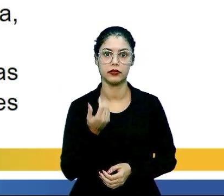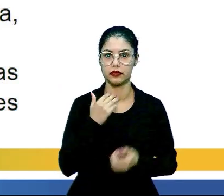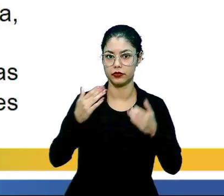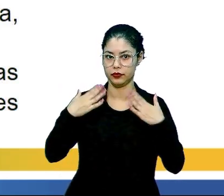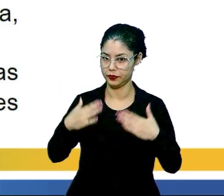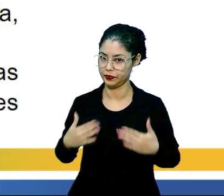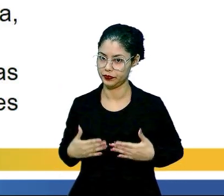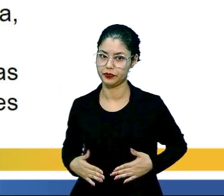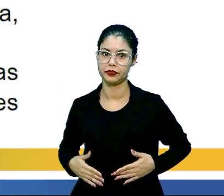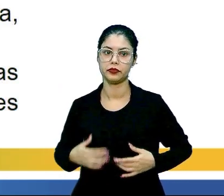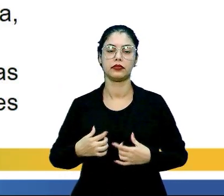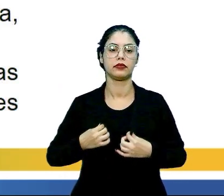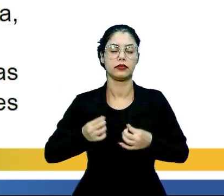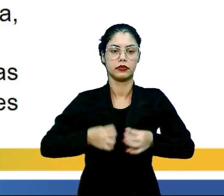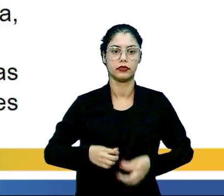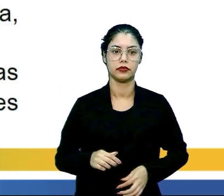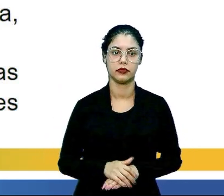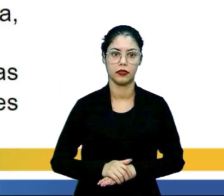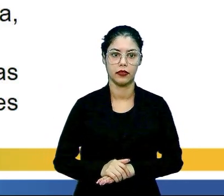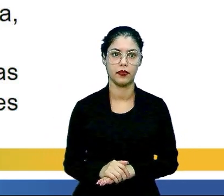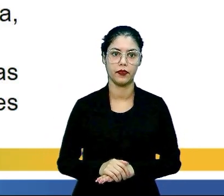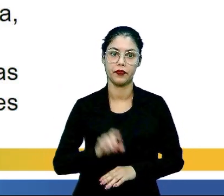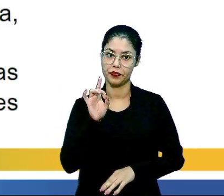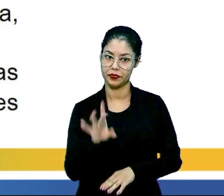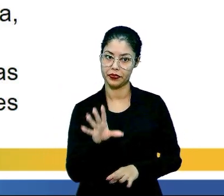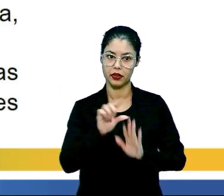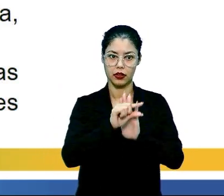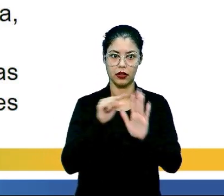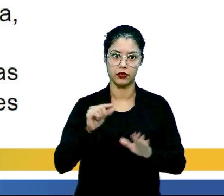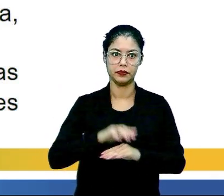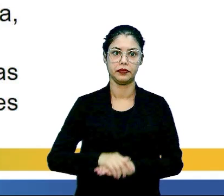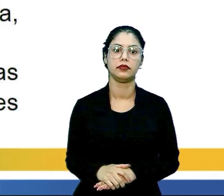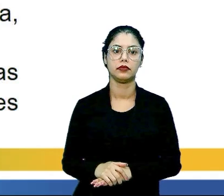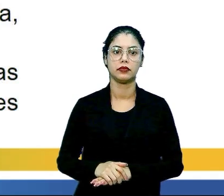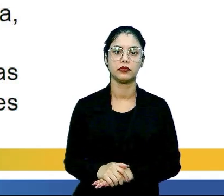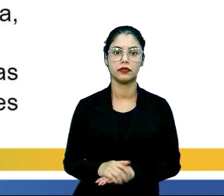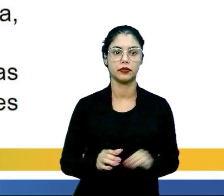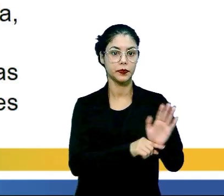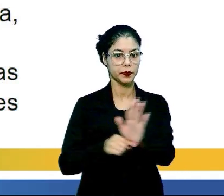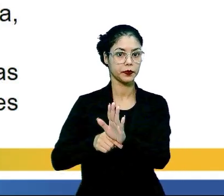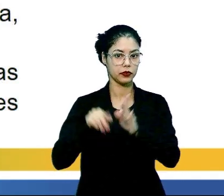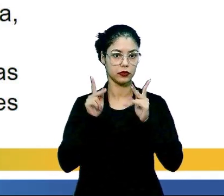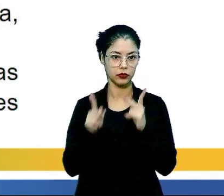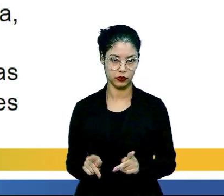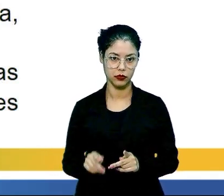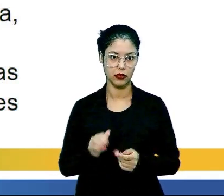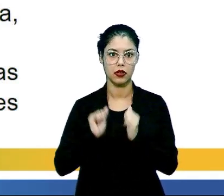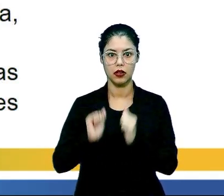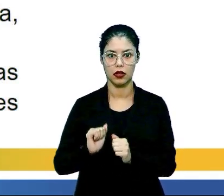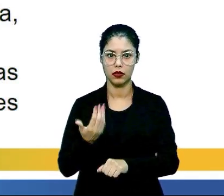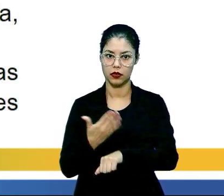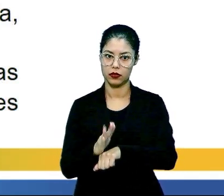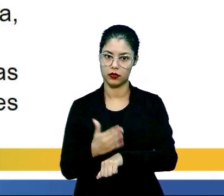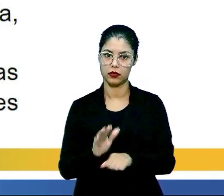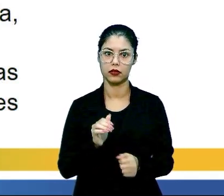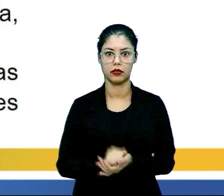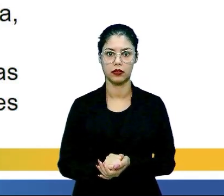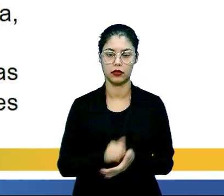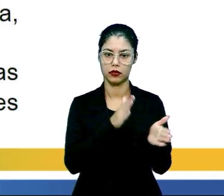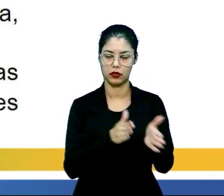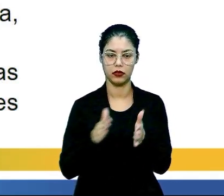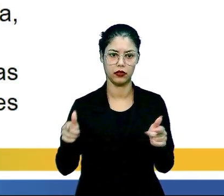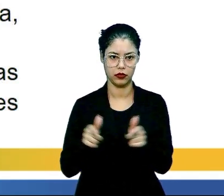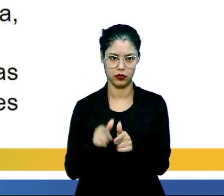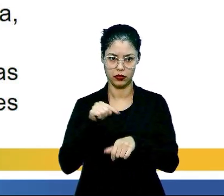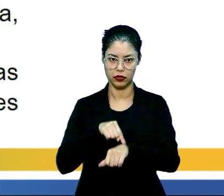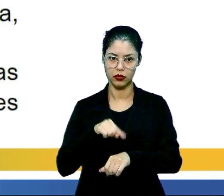aptidão física. Vamos ver se a gente consegue matar essa questão só pelas alternativas. Apresenta uma postura regular, pode se exercitar por períodos